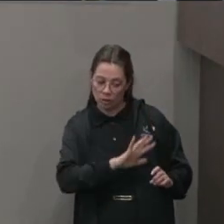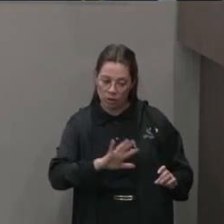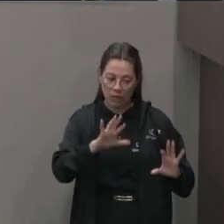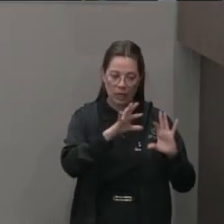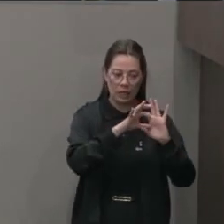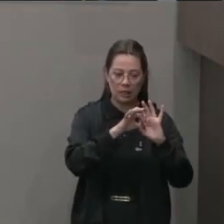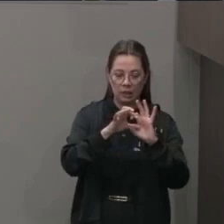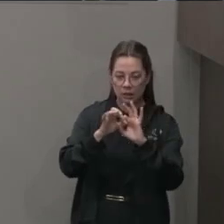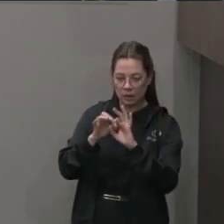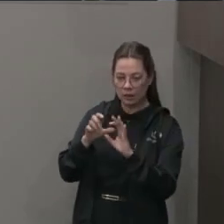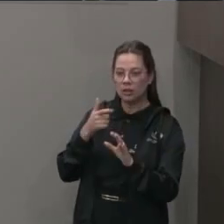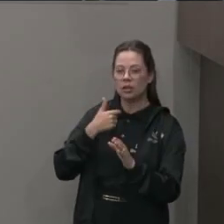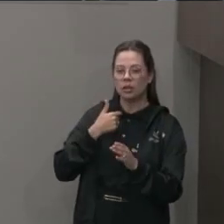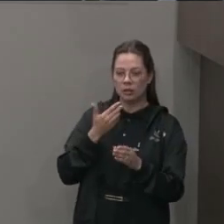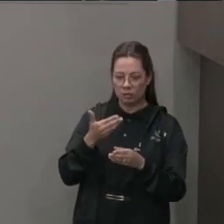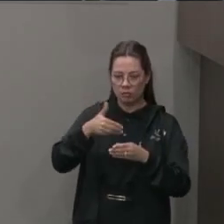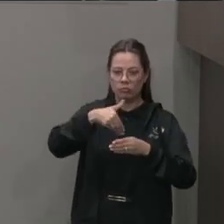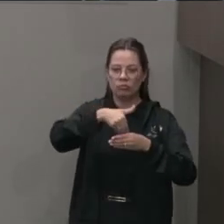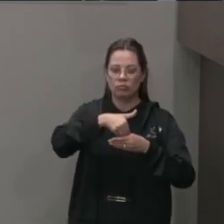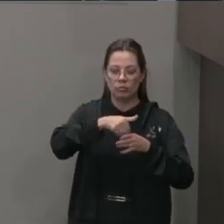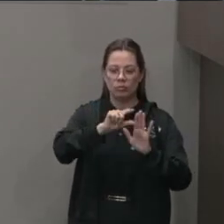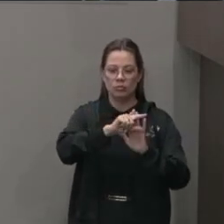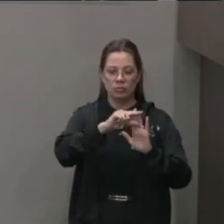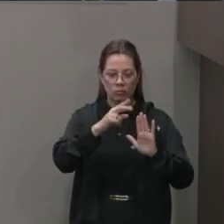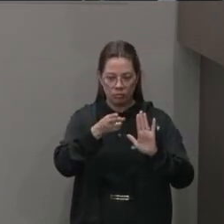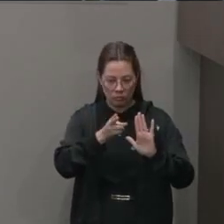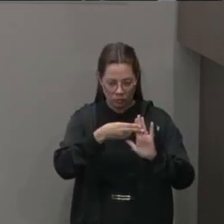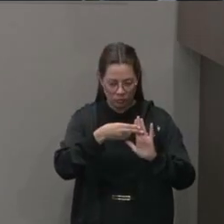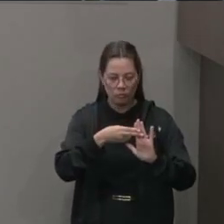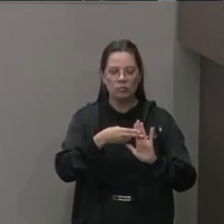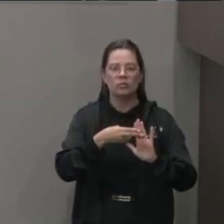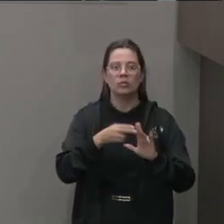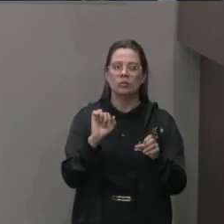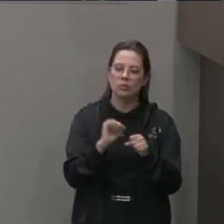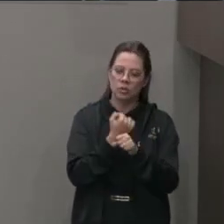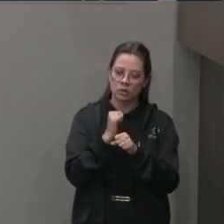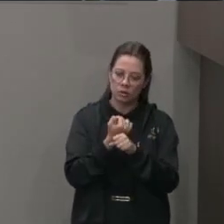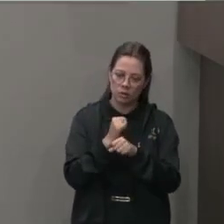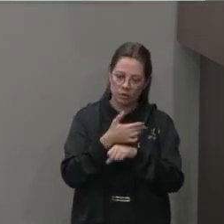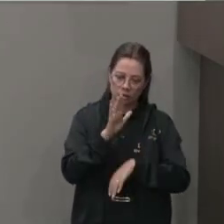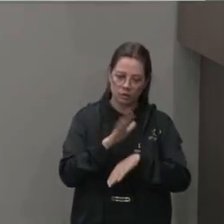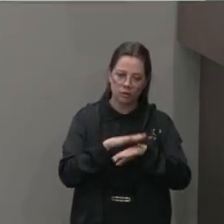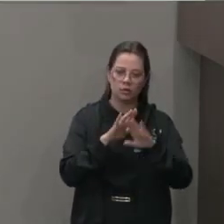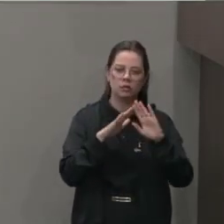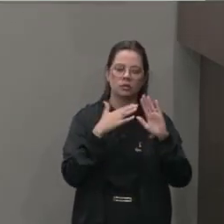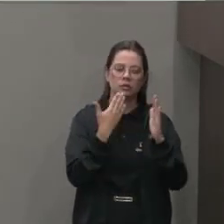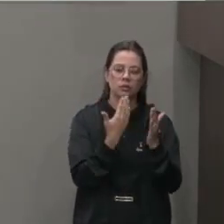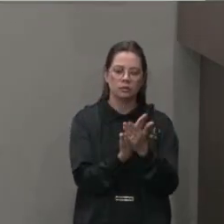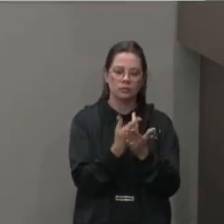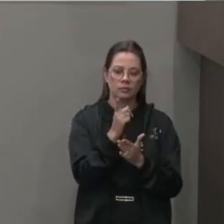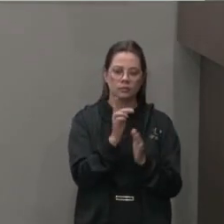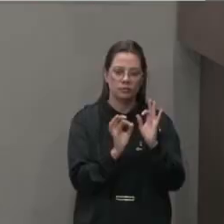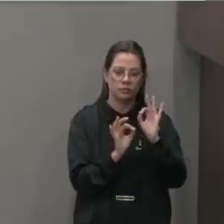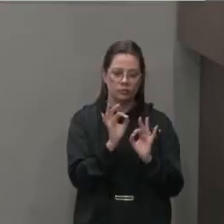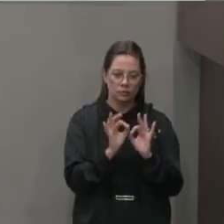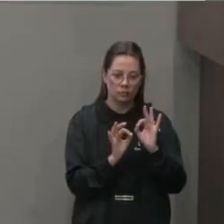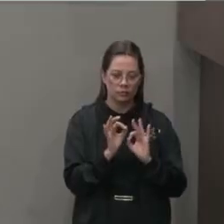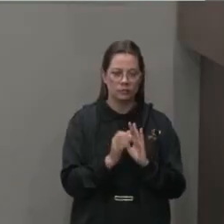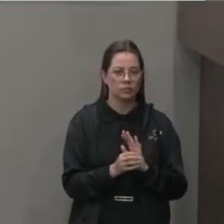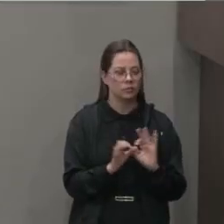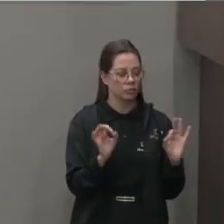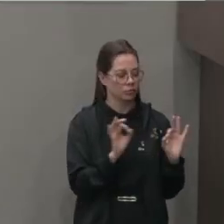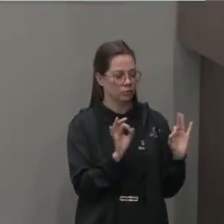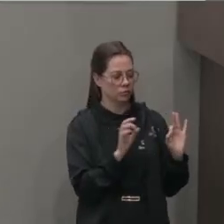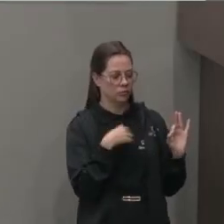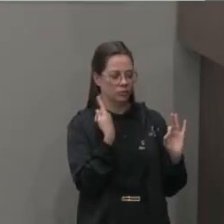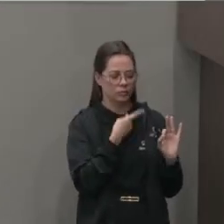da vereadora Regina, qual de suma importância, construção de mais uma escola, mas a construção de uma escola não é uma casa, nós estamos falando de